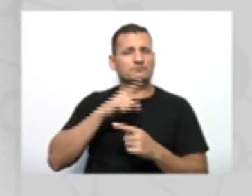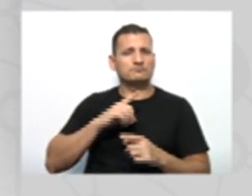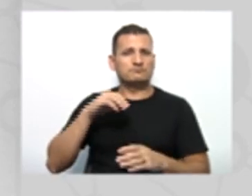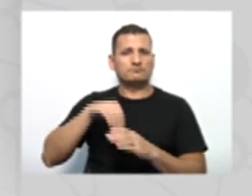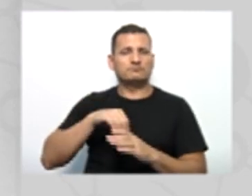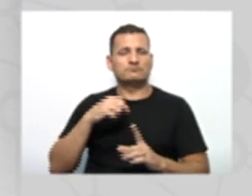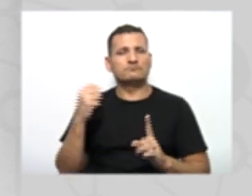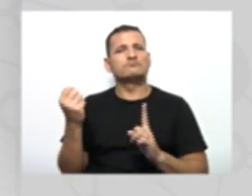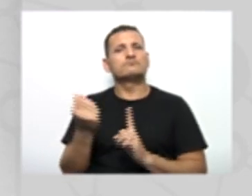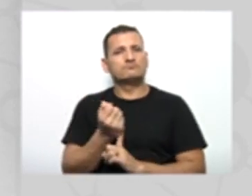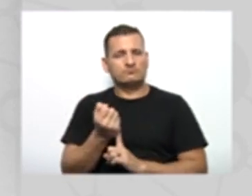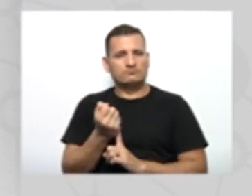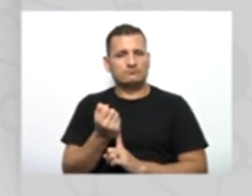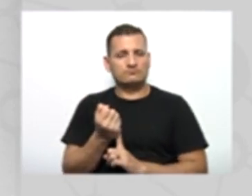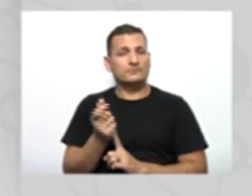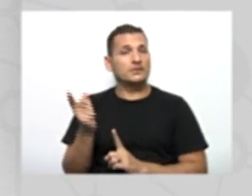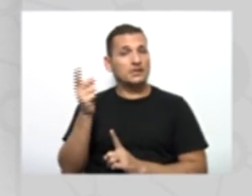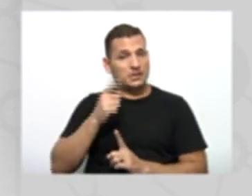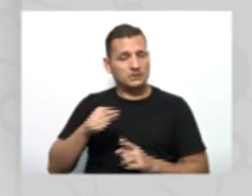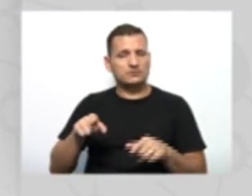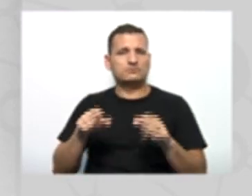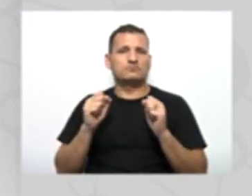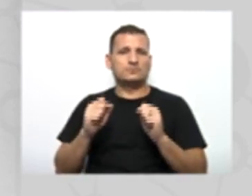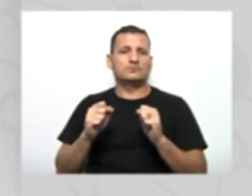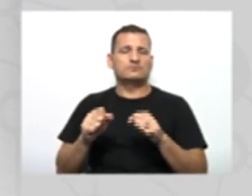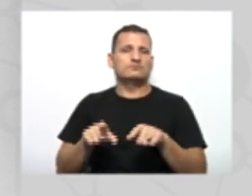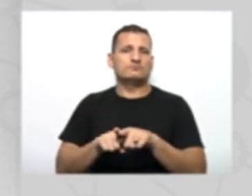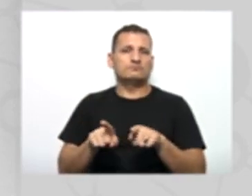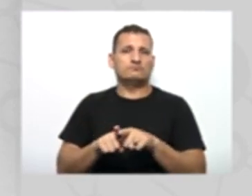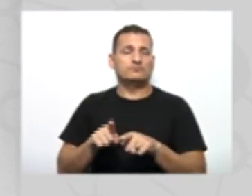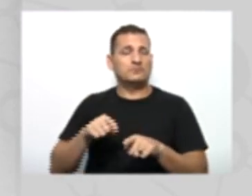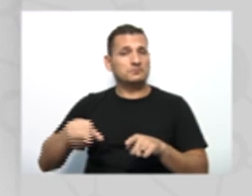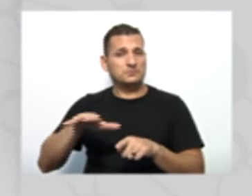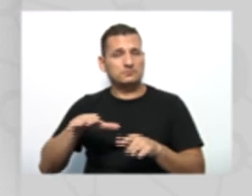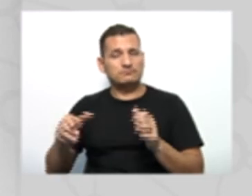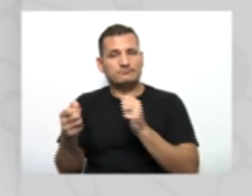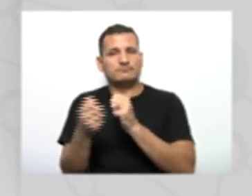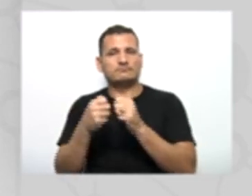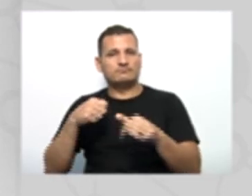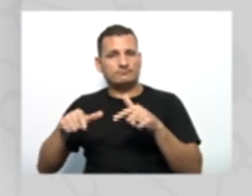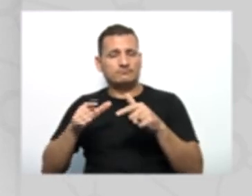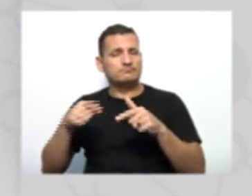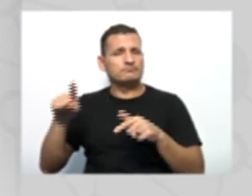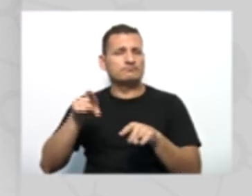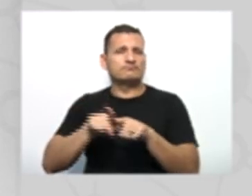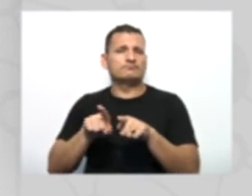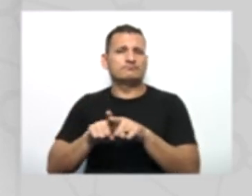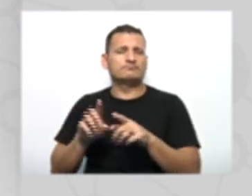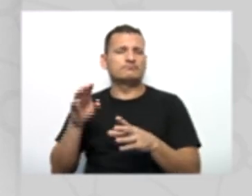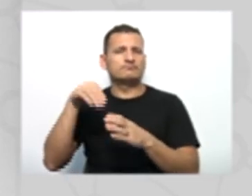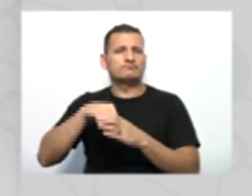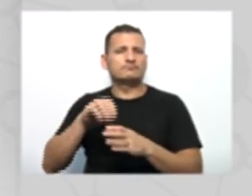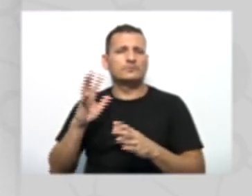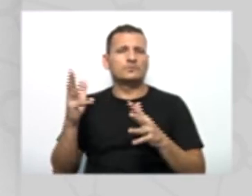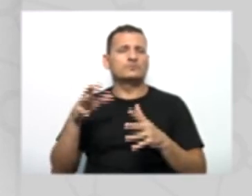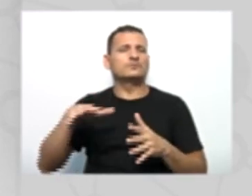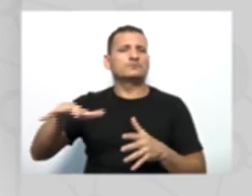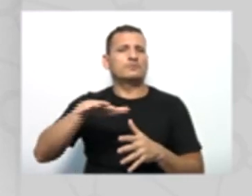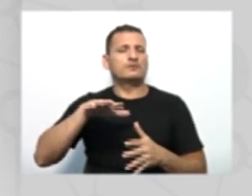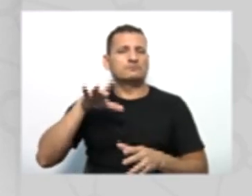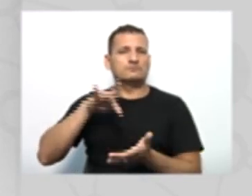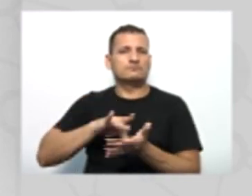escolas, falou do objetivo da pesquisa. O principal objetivo é que a gente possa ter um diagnóstico da rede municipal de